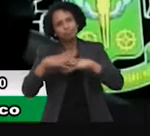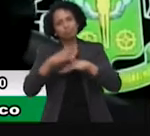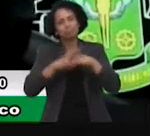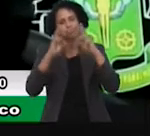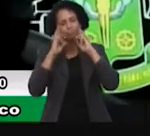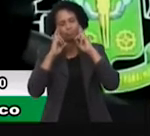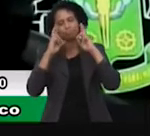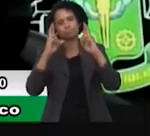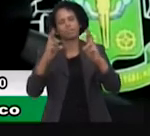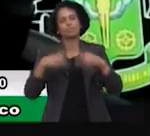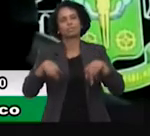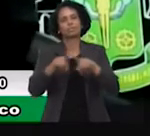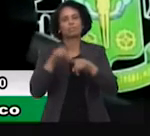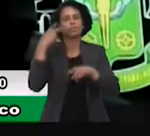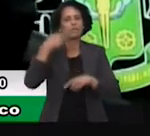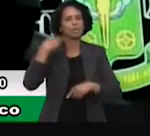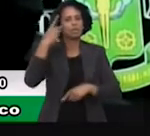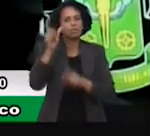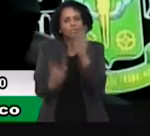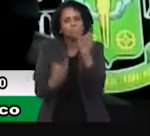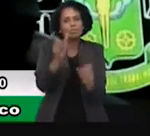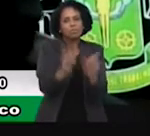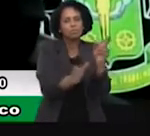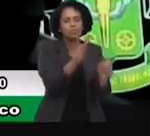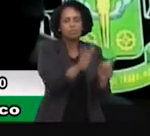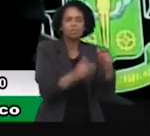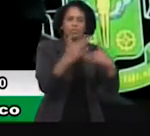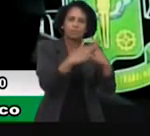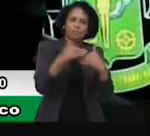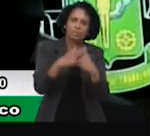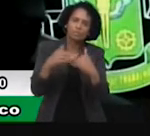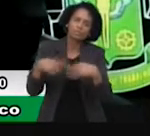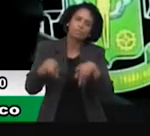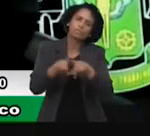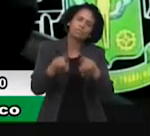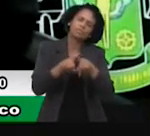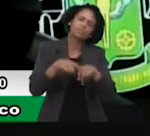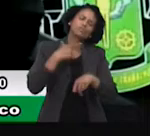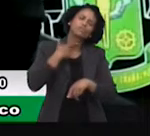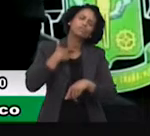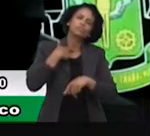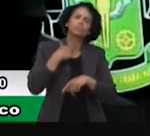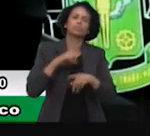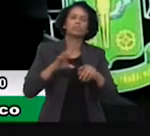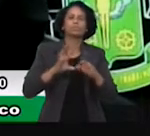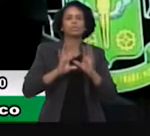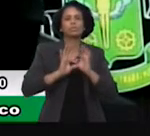carinho de todos os vereadores. E, com certeza, se tiver a oportunidade de falar em Vossa Excelência,